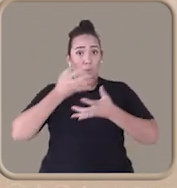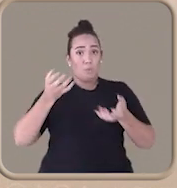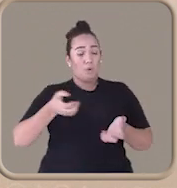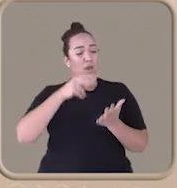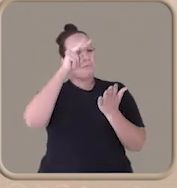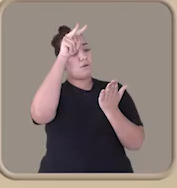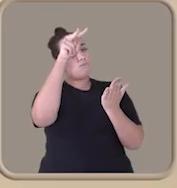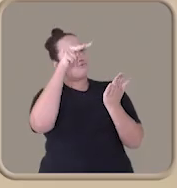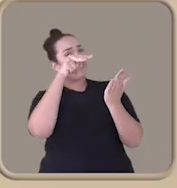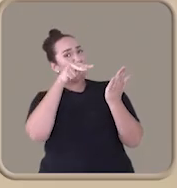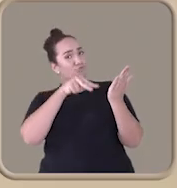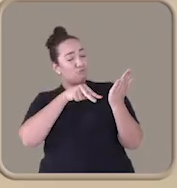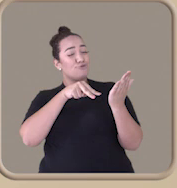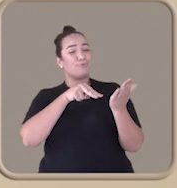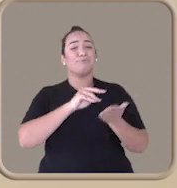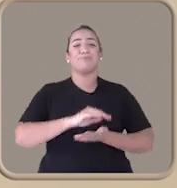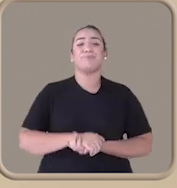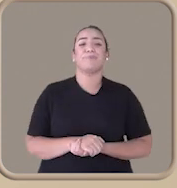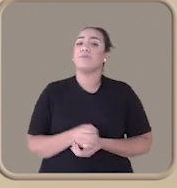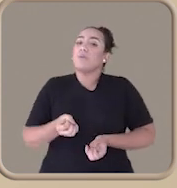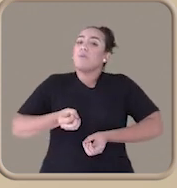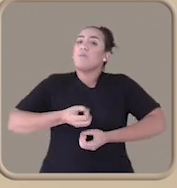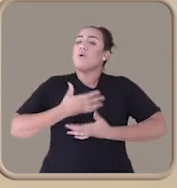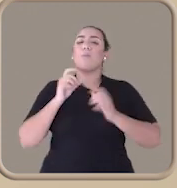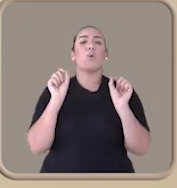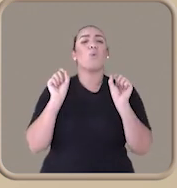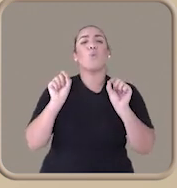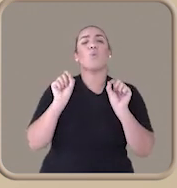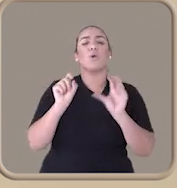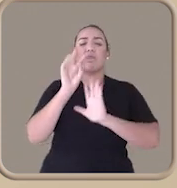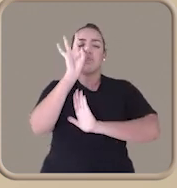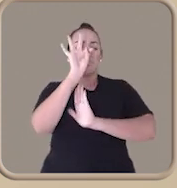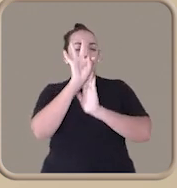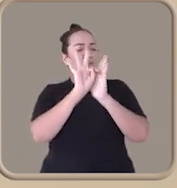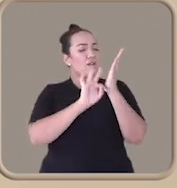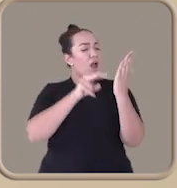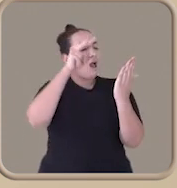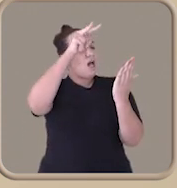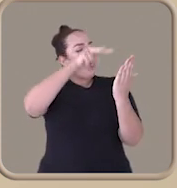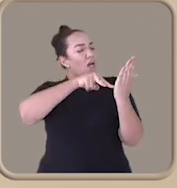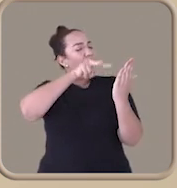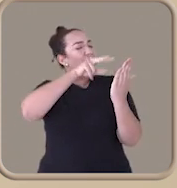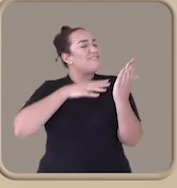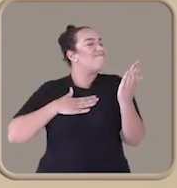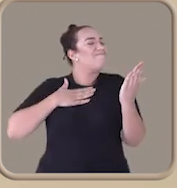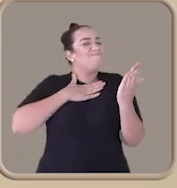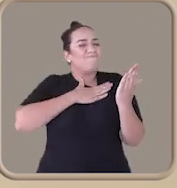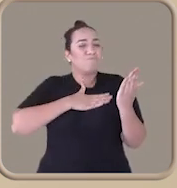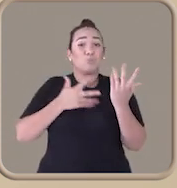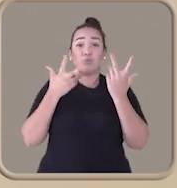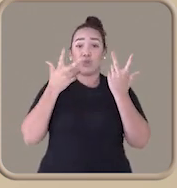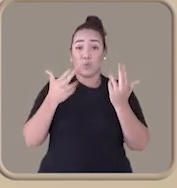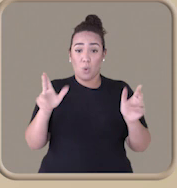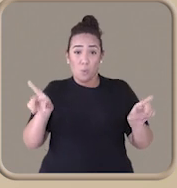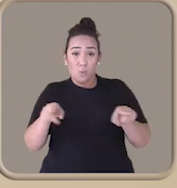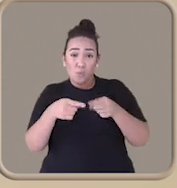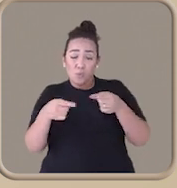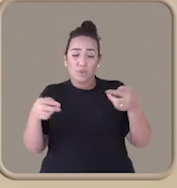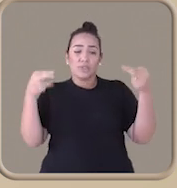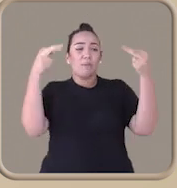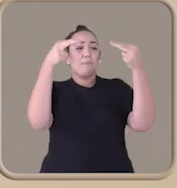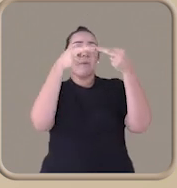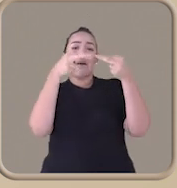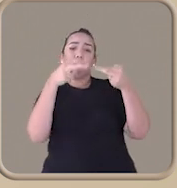poema? Poemas são aqueles textos super gostosos de ouvir, pois assim como as músicas, eles são cheios